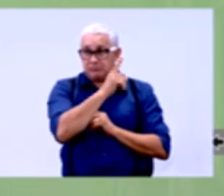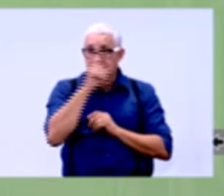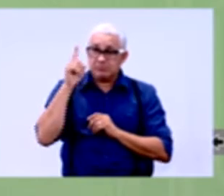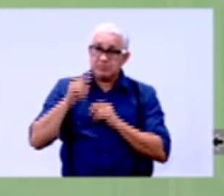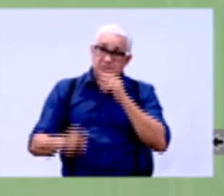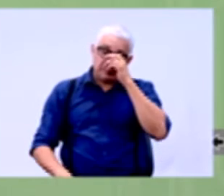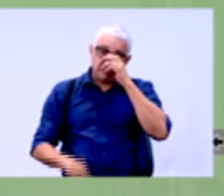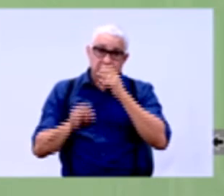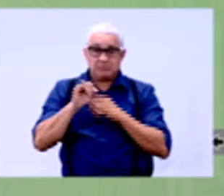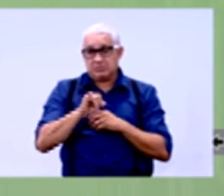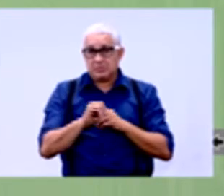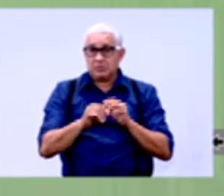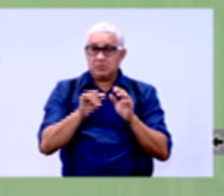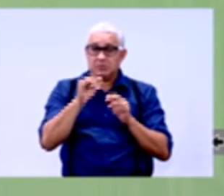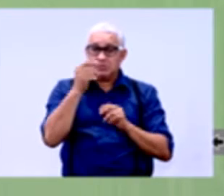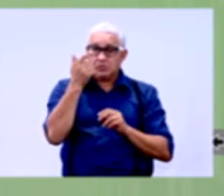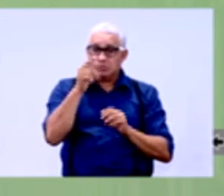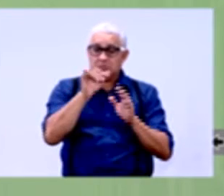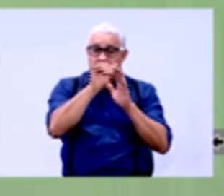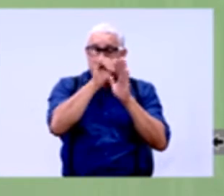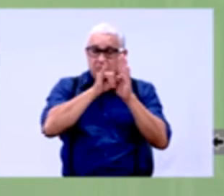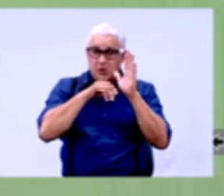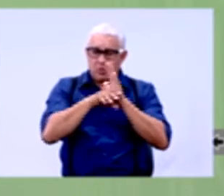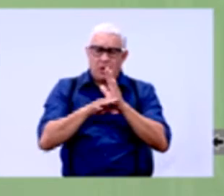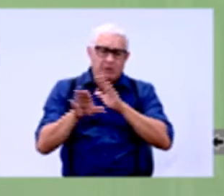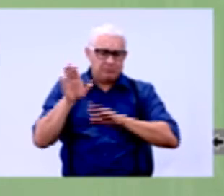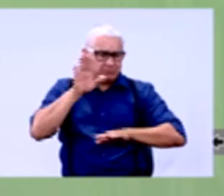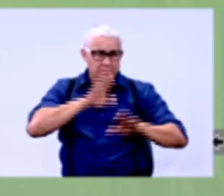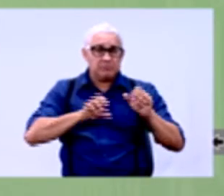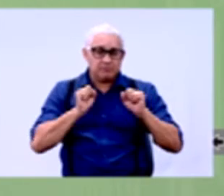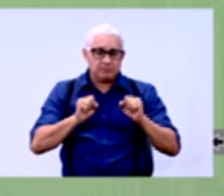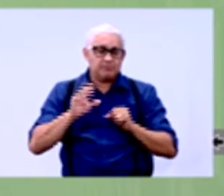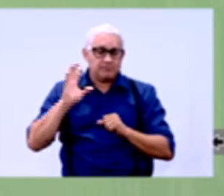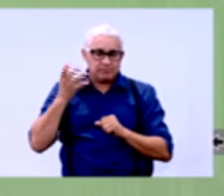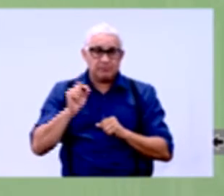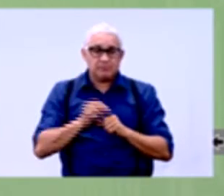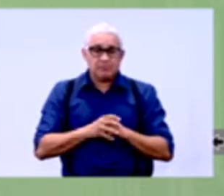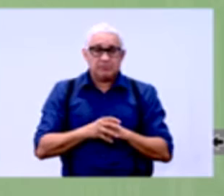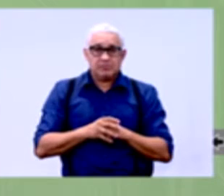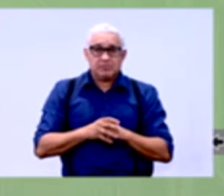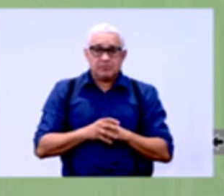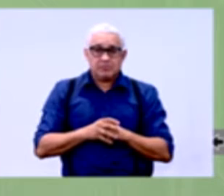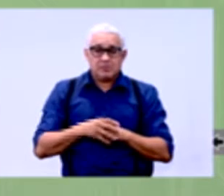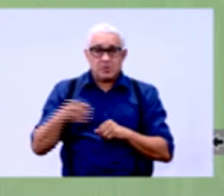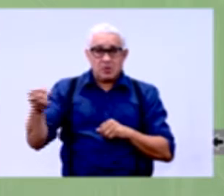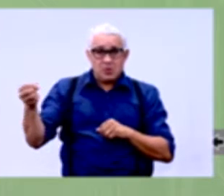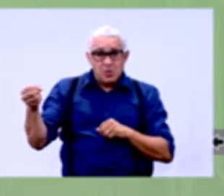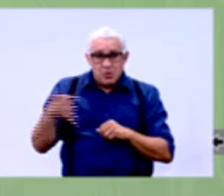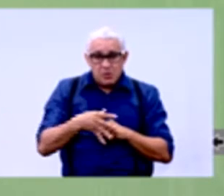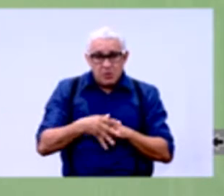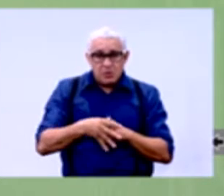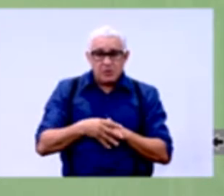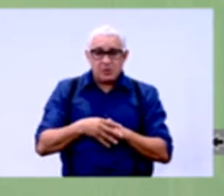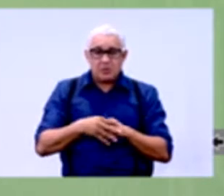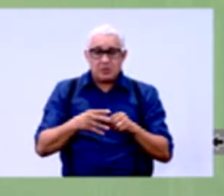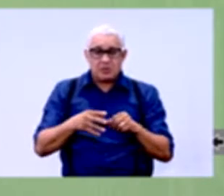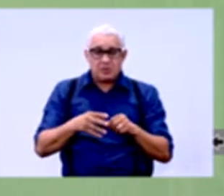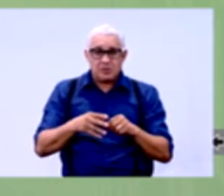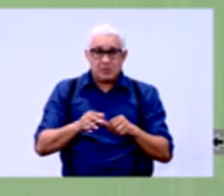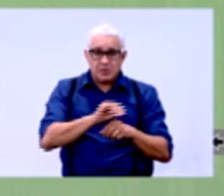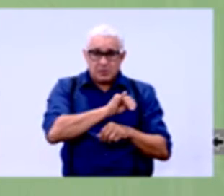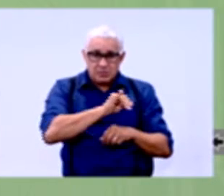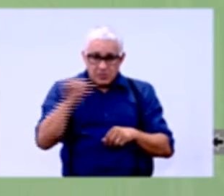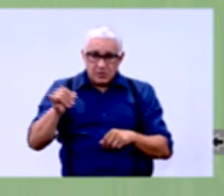Se o padrão não for implementado com cuidado, podemos ter casos como o envio de atualizações para visões que